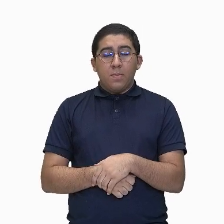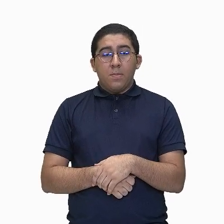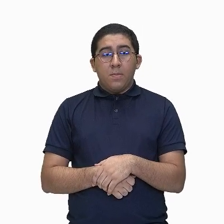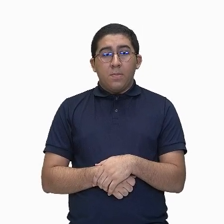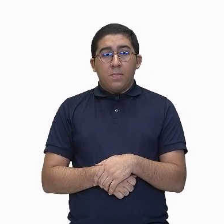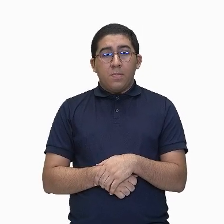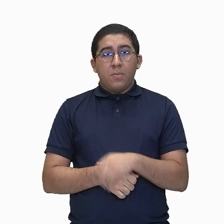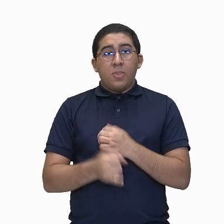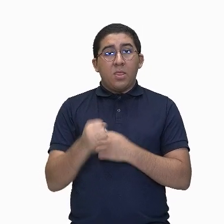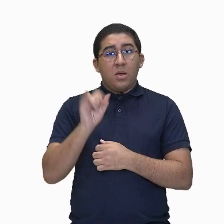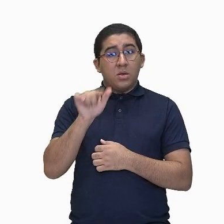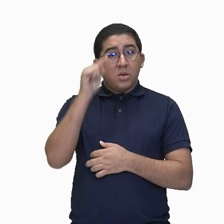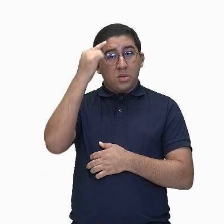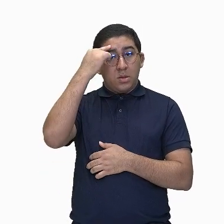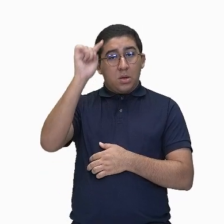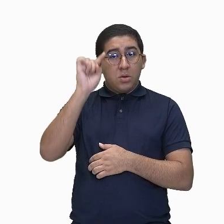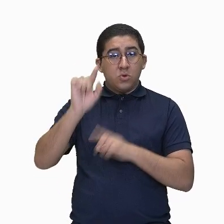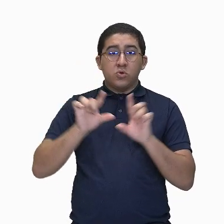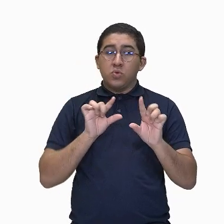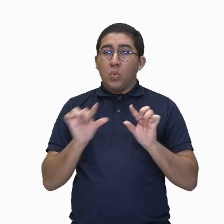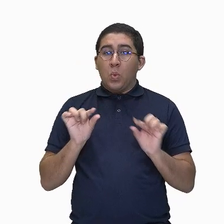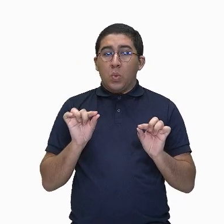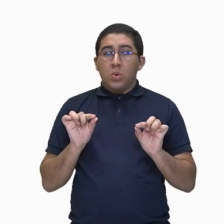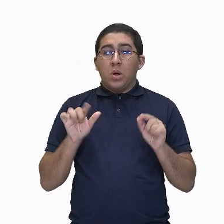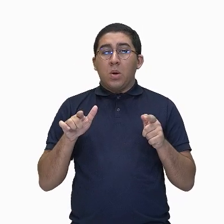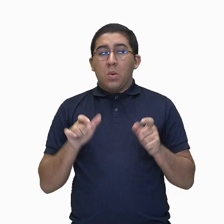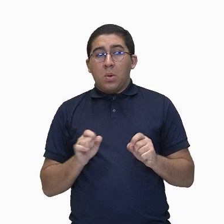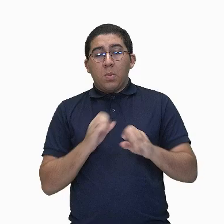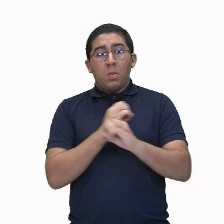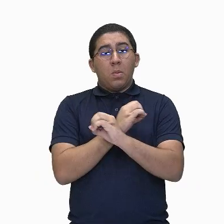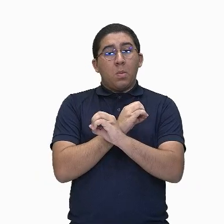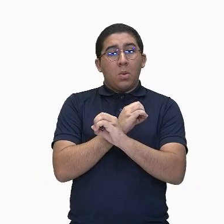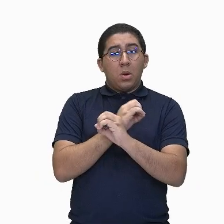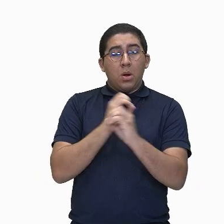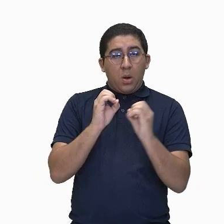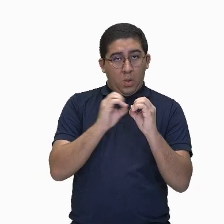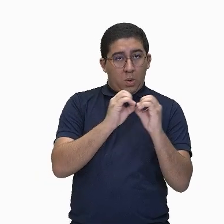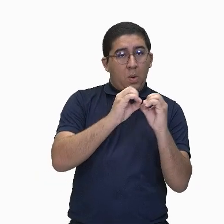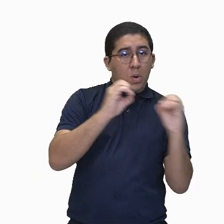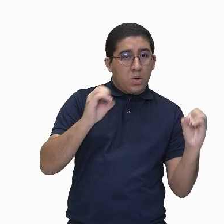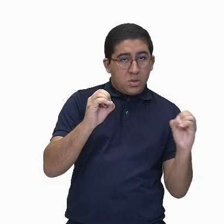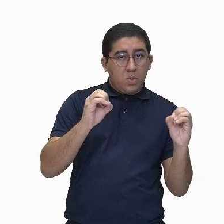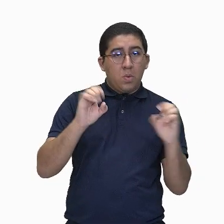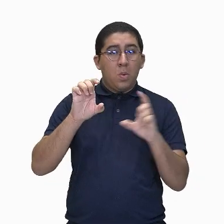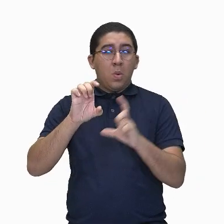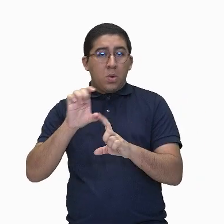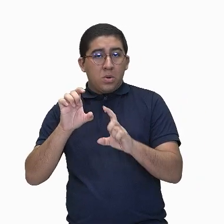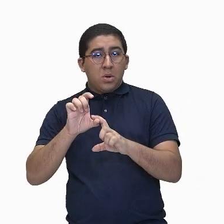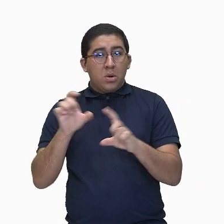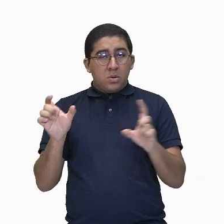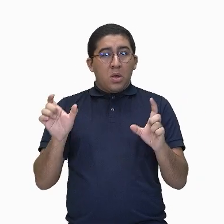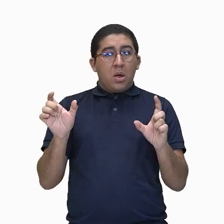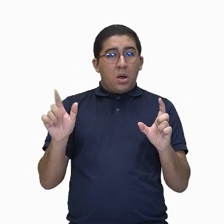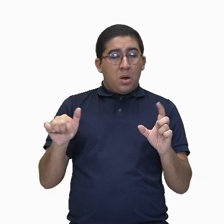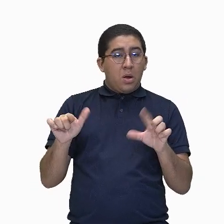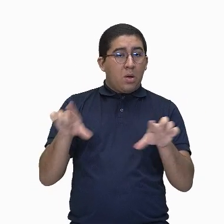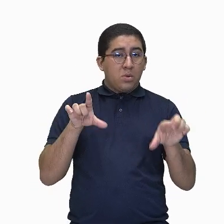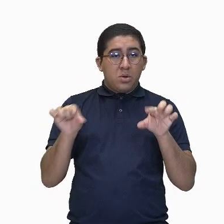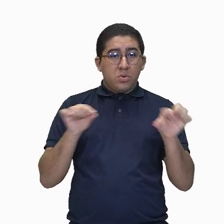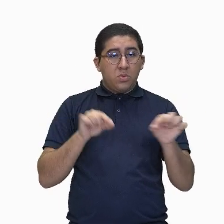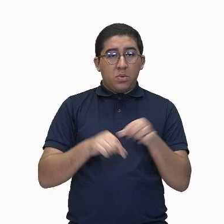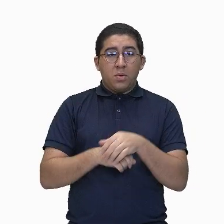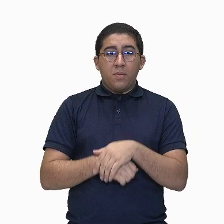ideia de escolha é uma oração coordenada alternativa. Ora ri, ora